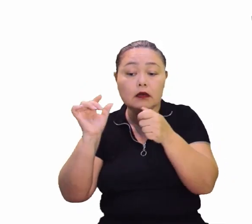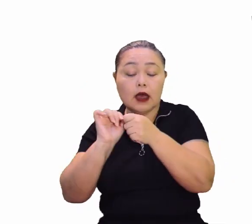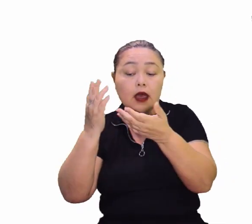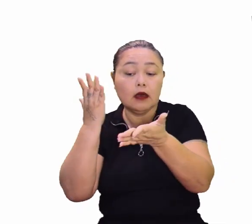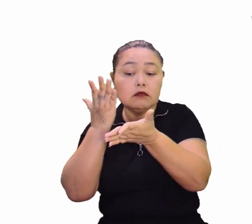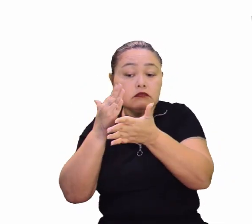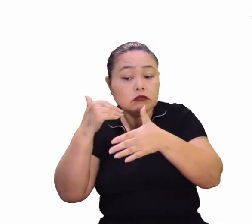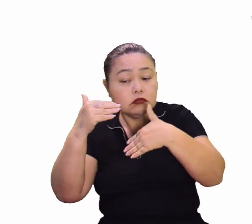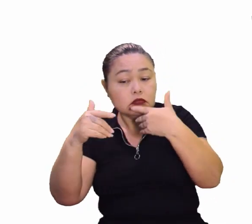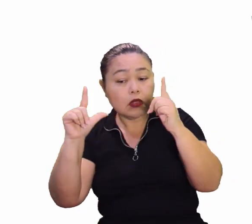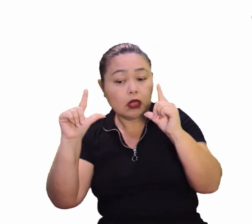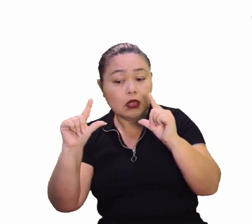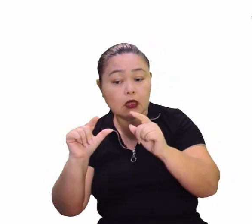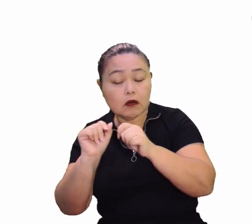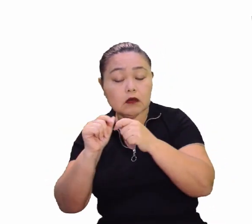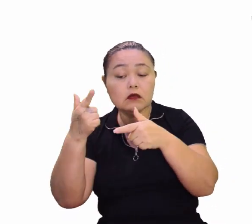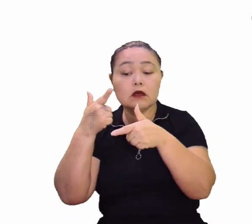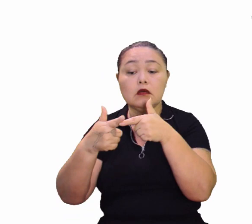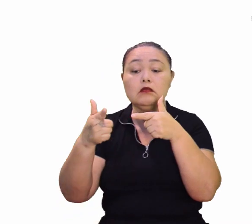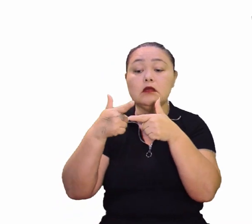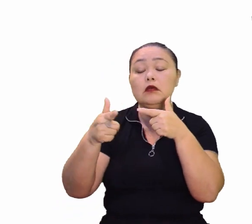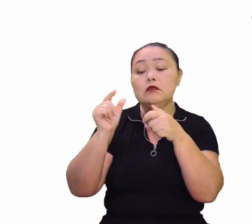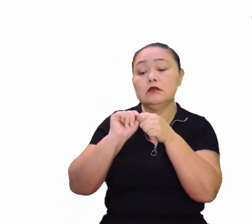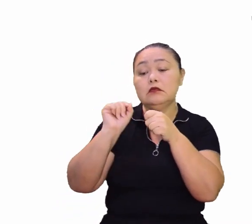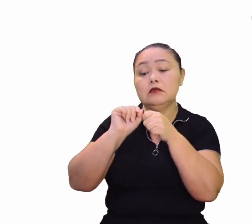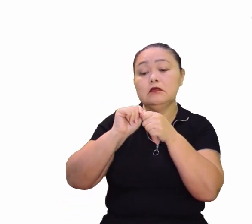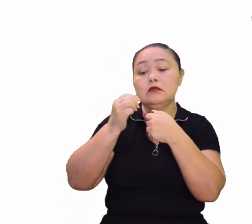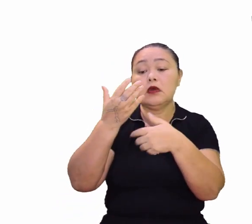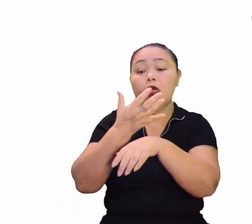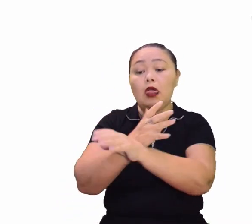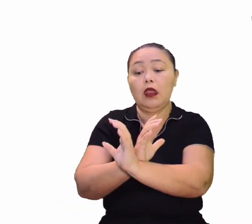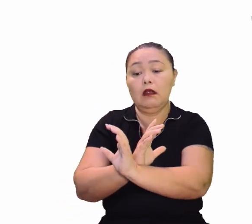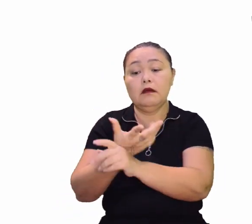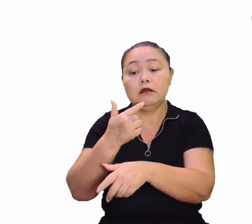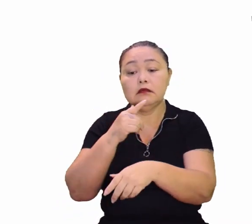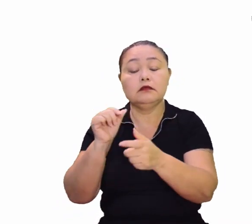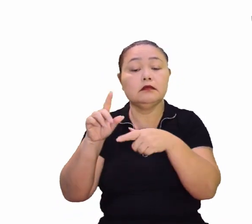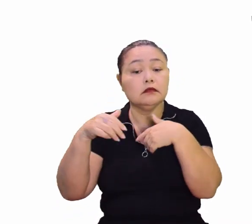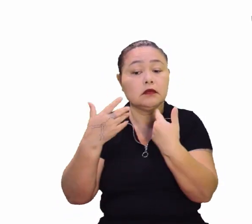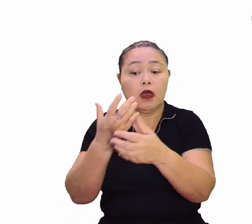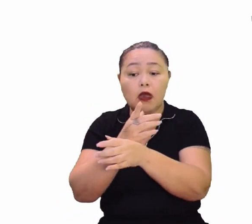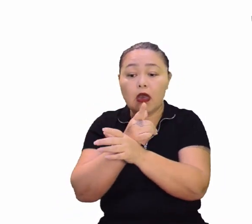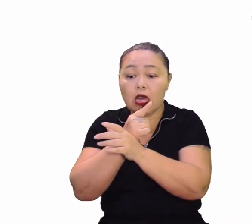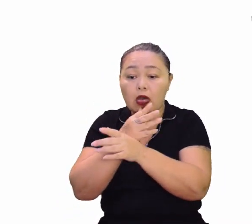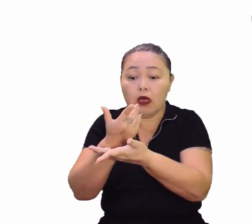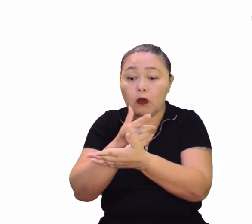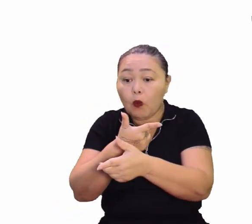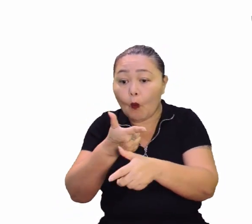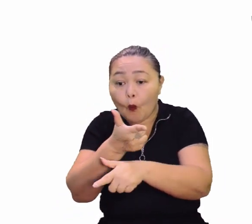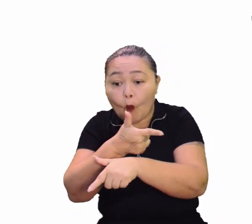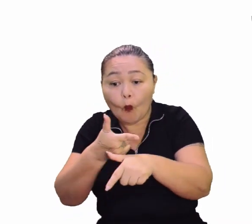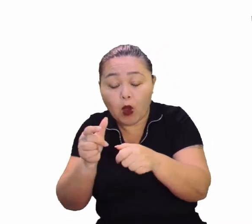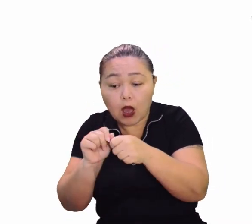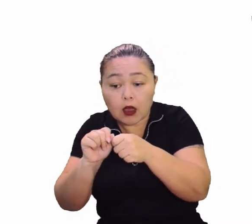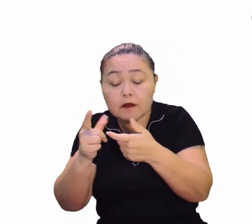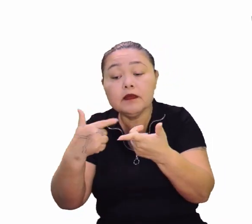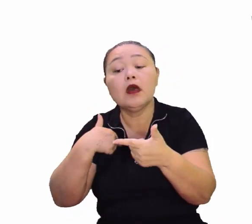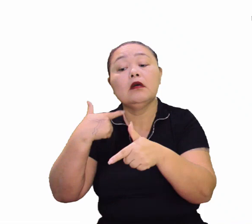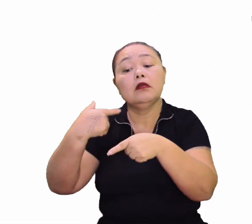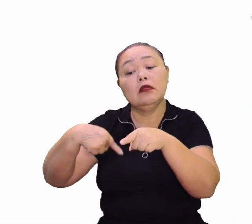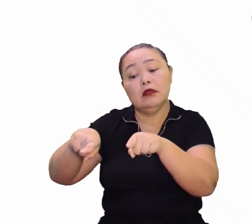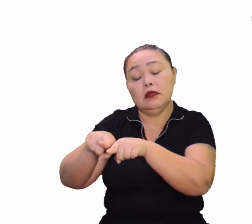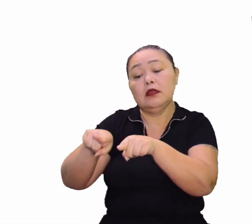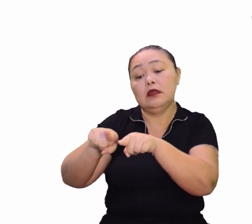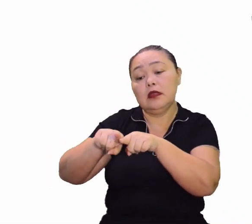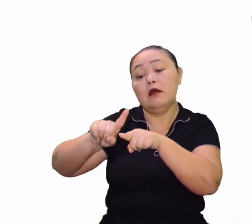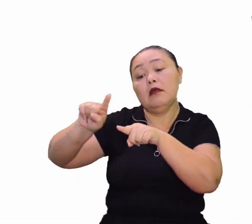de água, que foi as transposições do rio São Francisco. Muito bem, exato. Inclusive, isso, querendo ou não, gera um impacto